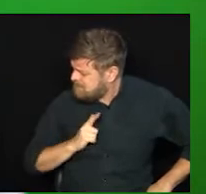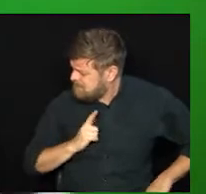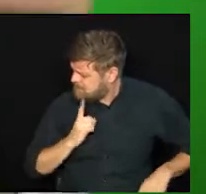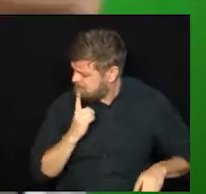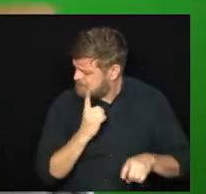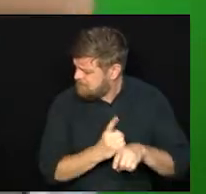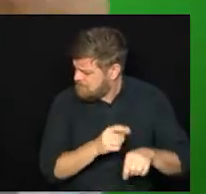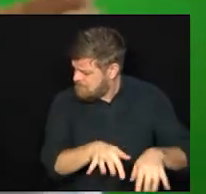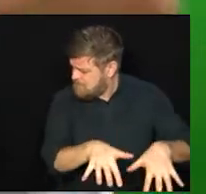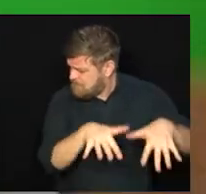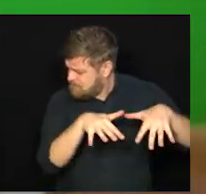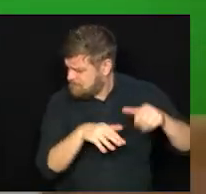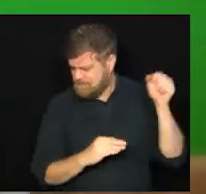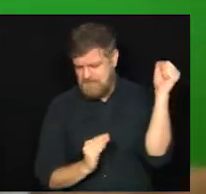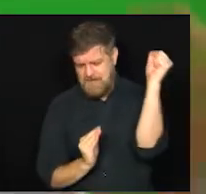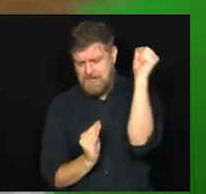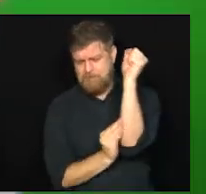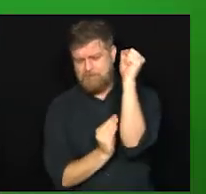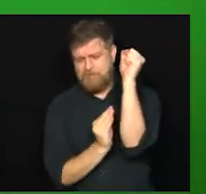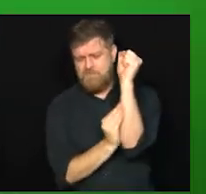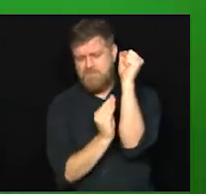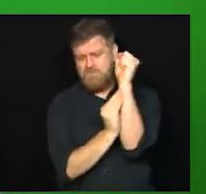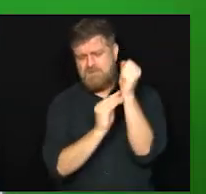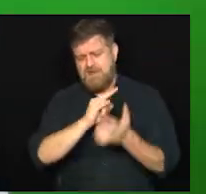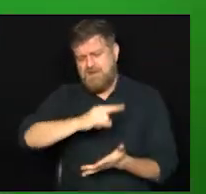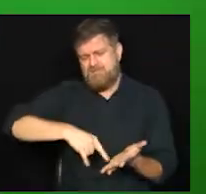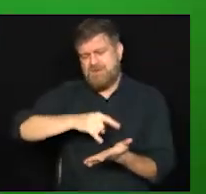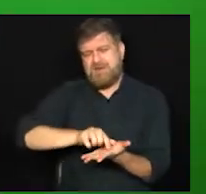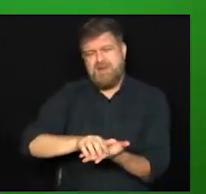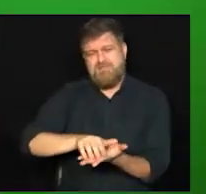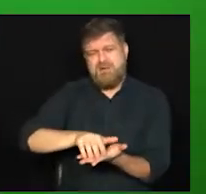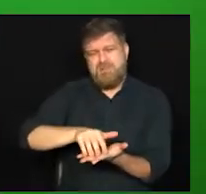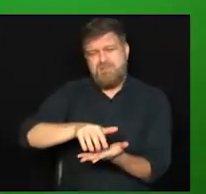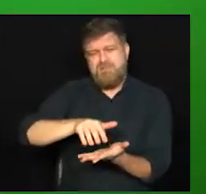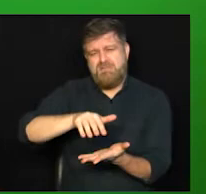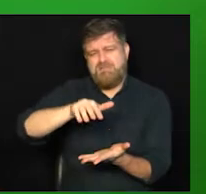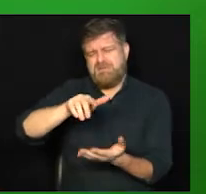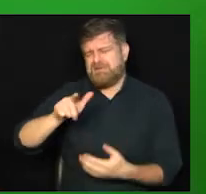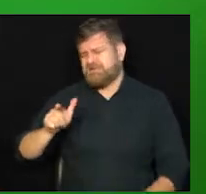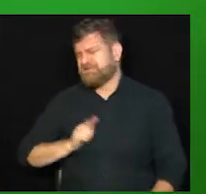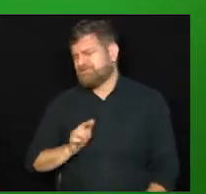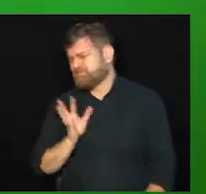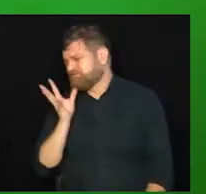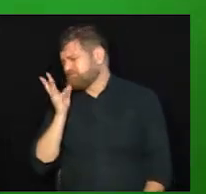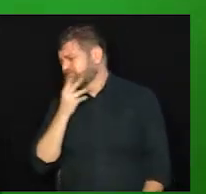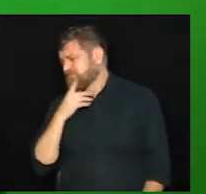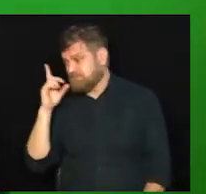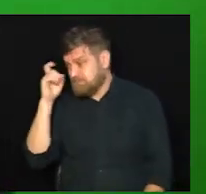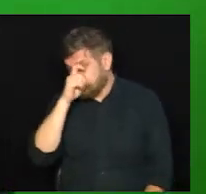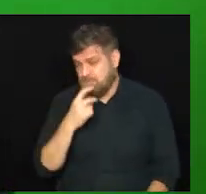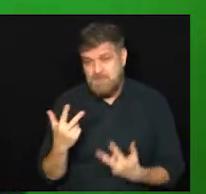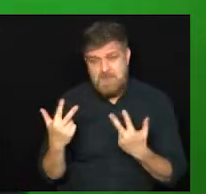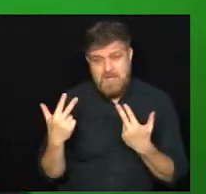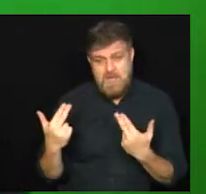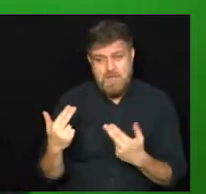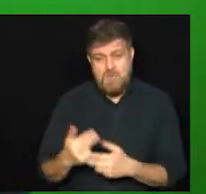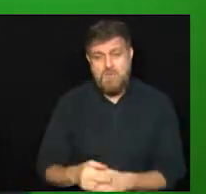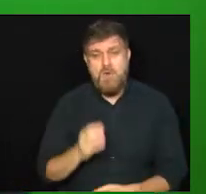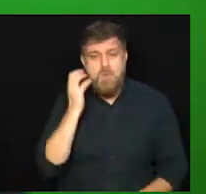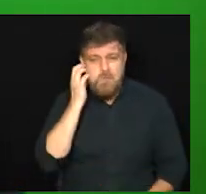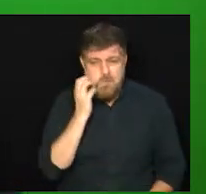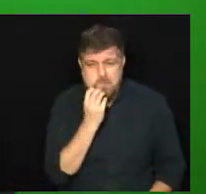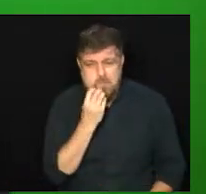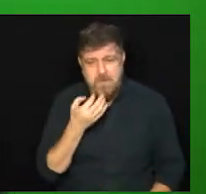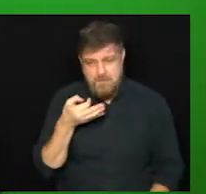A burocracia que era para trazer um evento para Campinas. Assim como o Felipe comentou, o Rodrigo